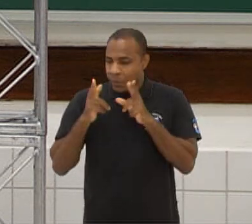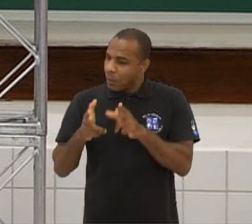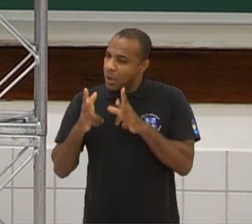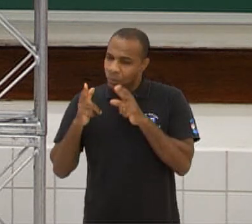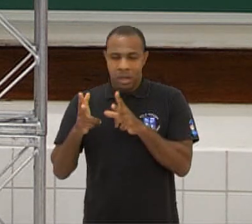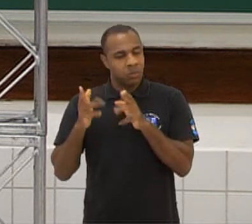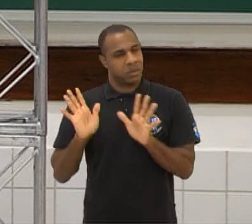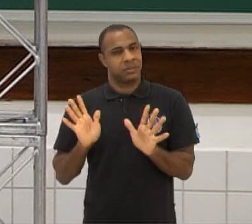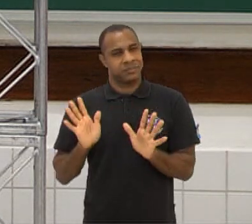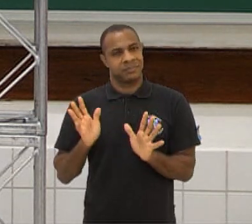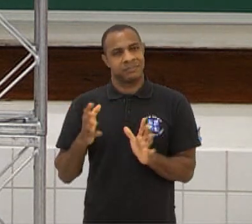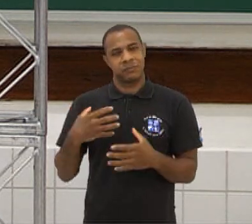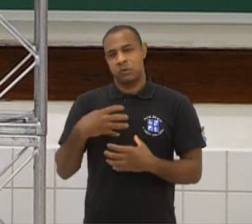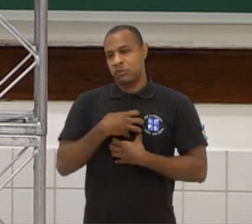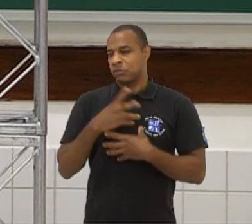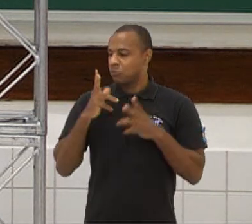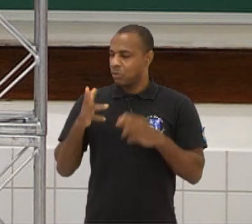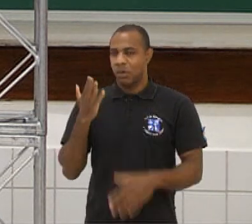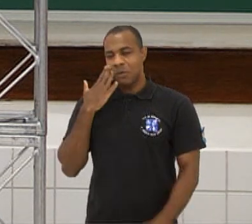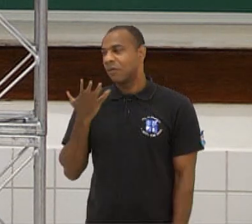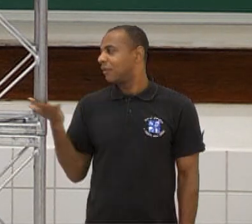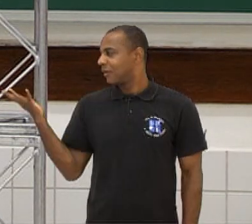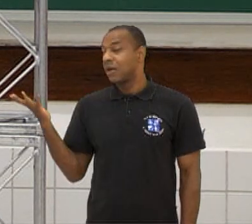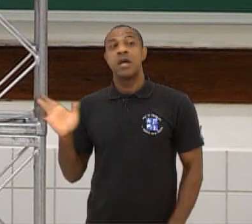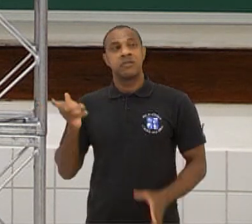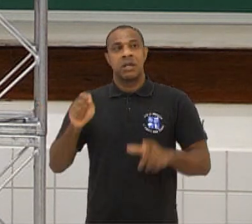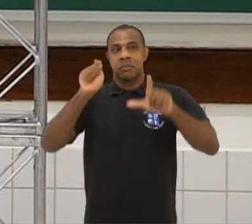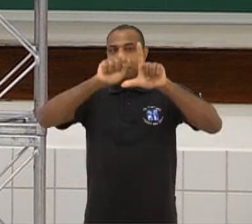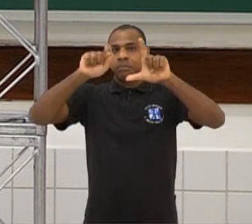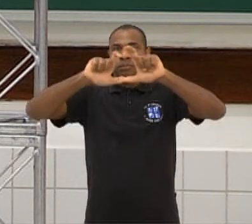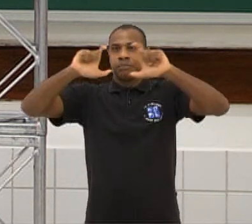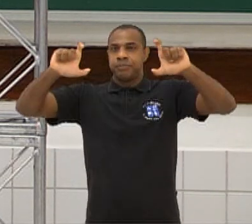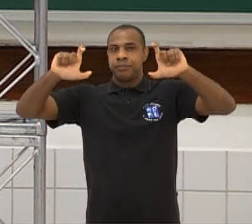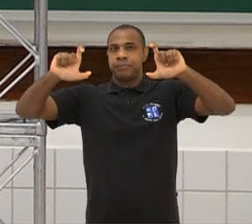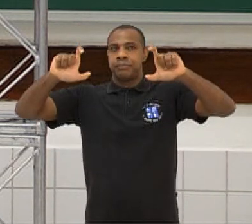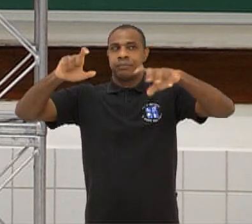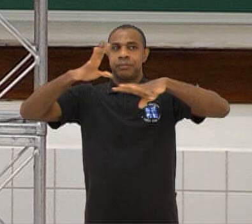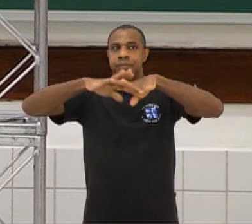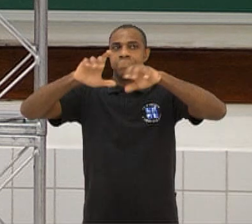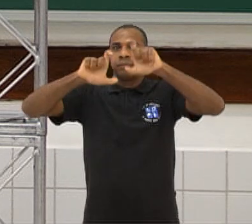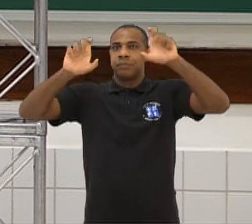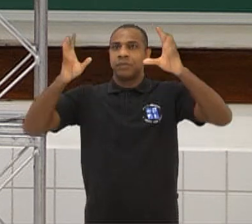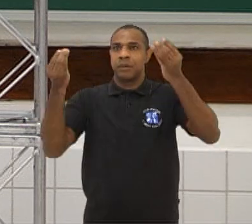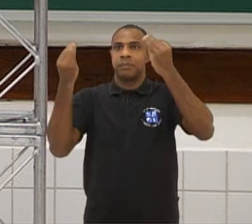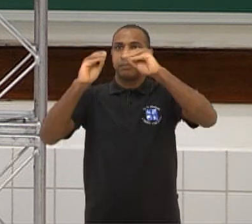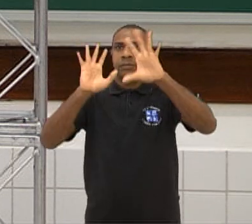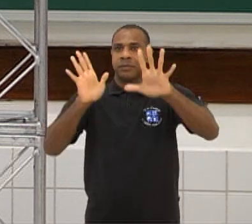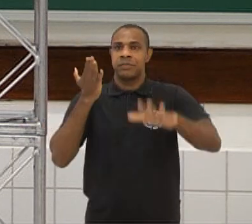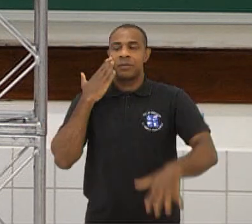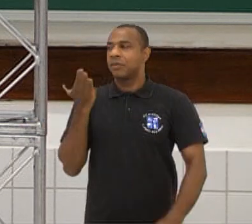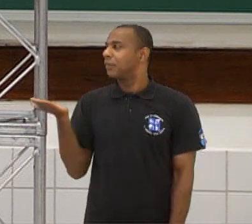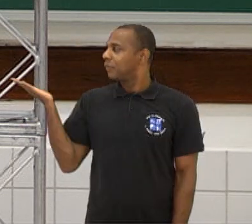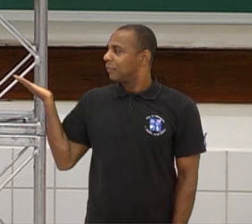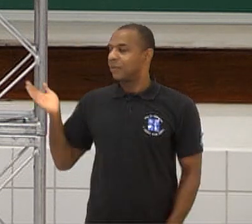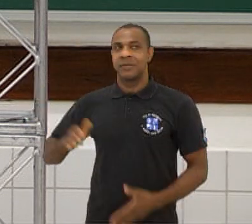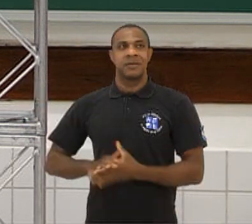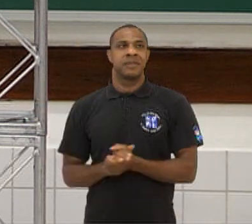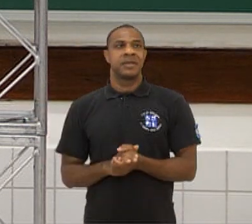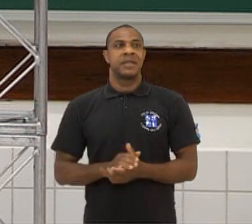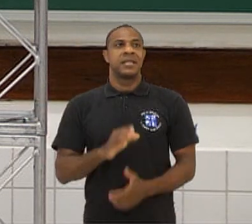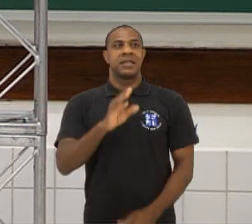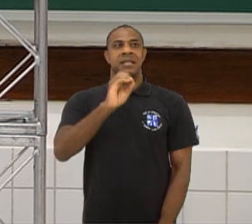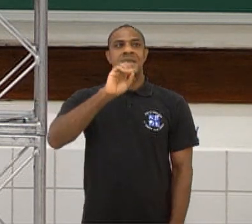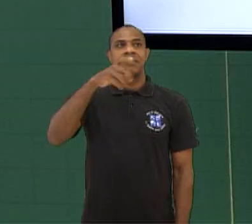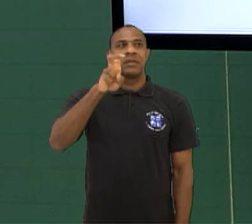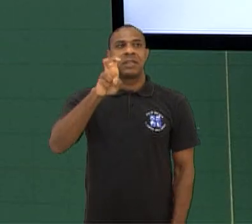comigo aqui e nós vamos resolver. Ó, eu já escrevi a equação para vocês aqui no quadro, tá bom? Então, ó,